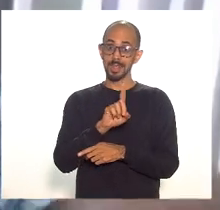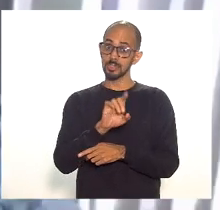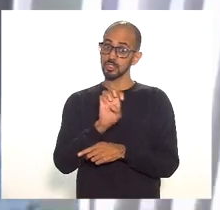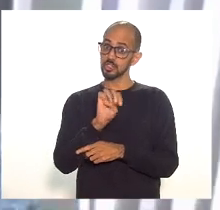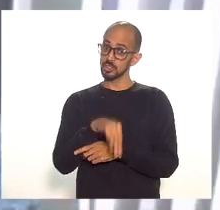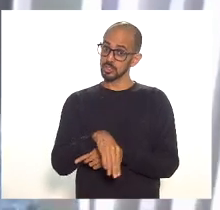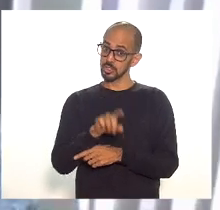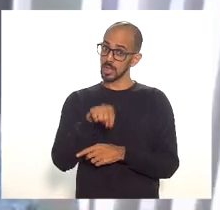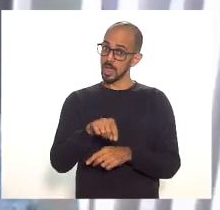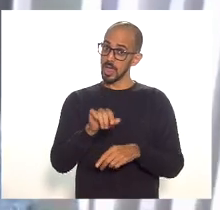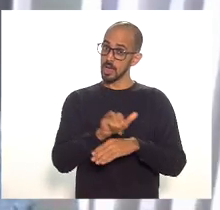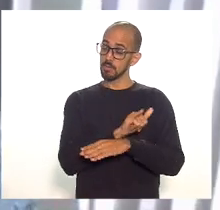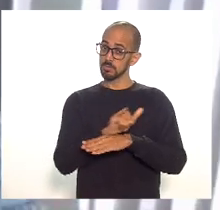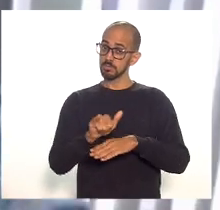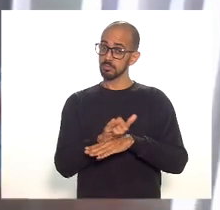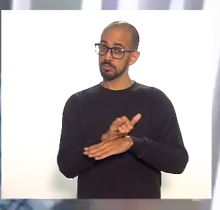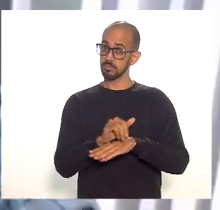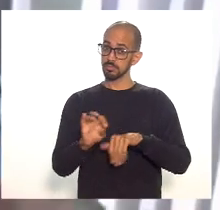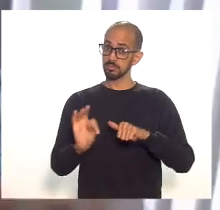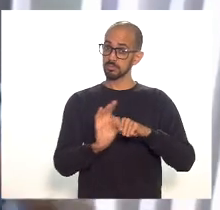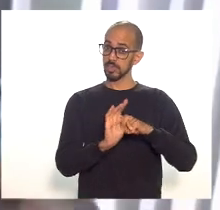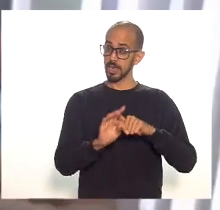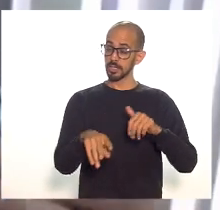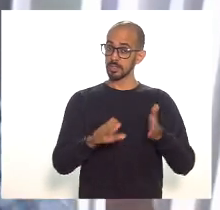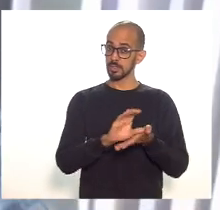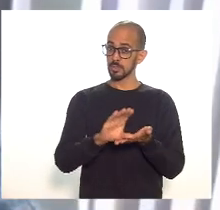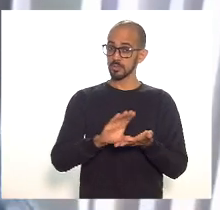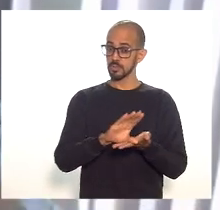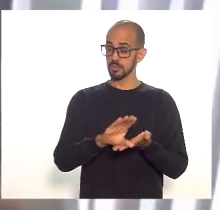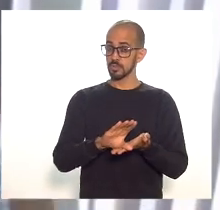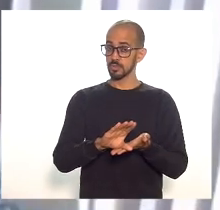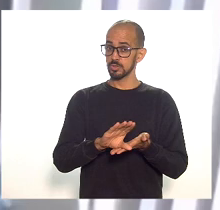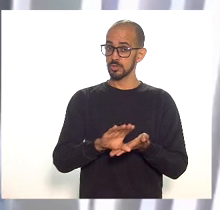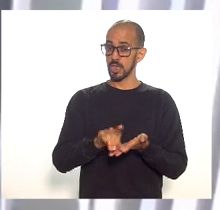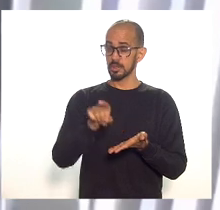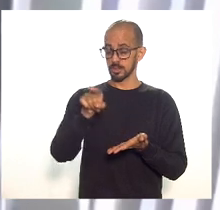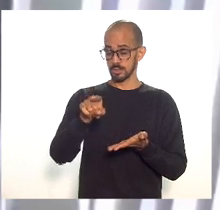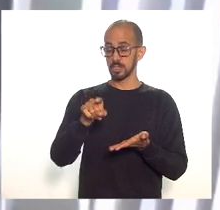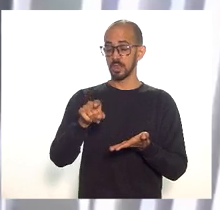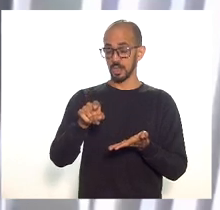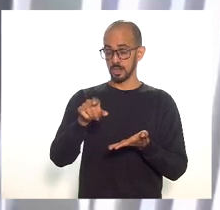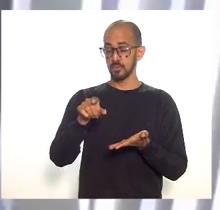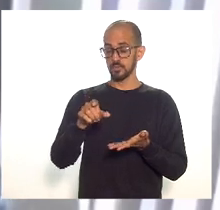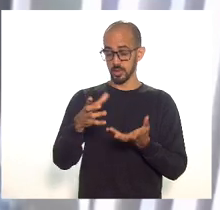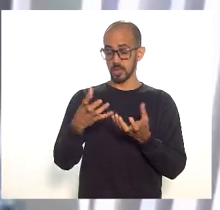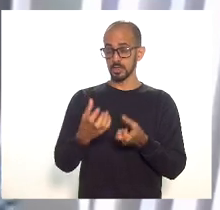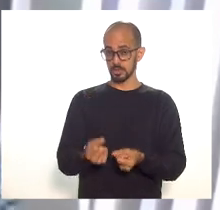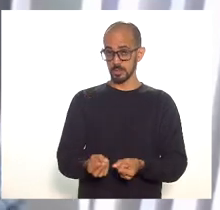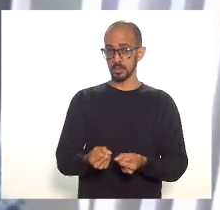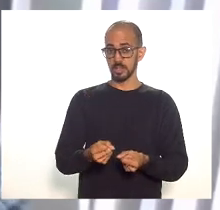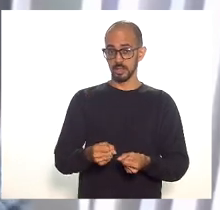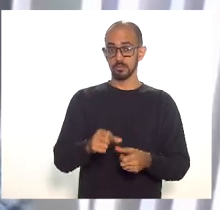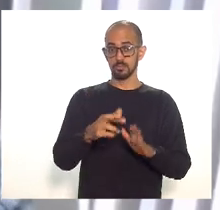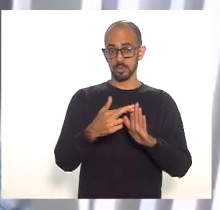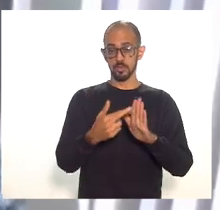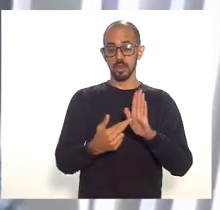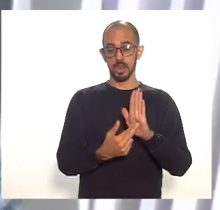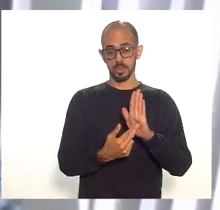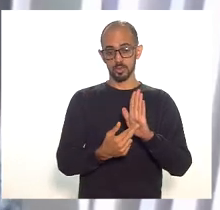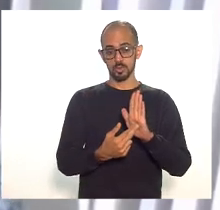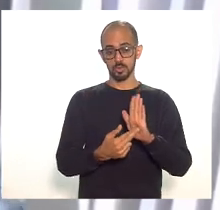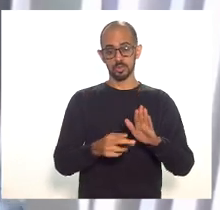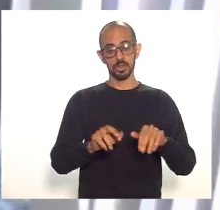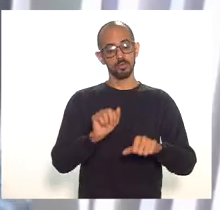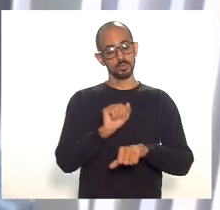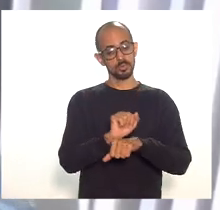técnico constitucional, digamos assim. E assim ele foi recepcionado e entendido pelo relator. Aguardemos, portanto, a manifestação do